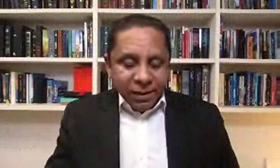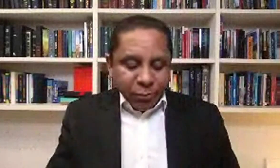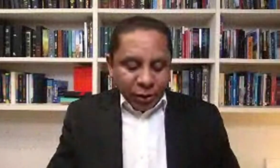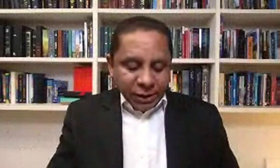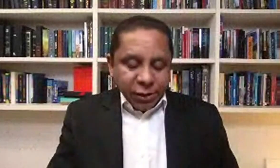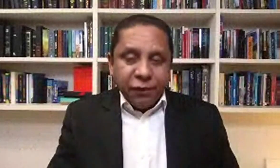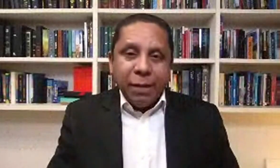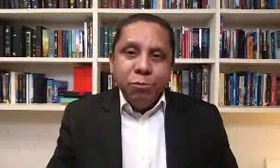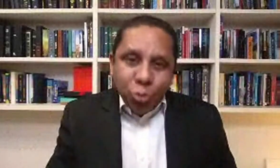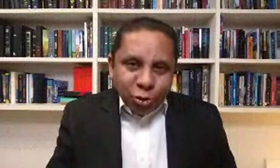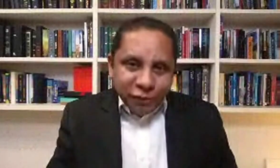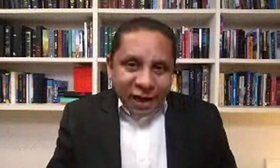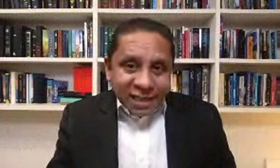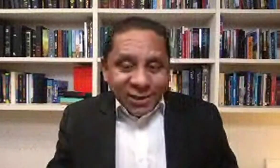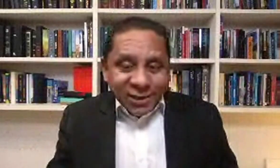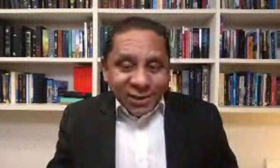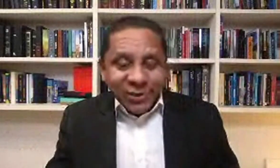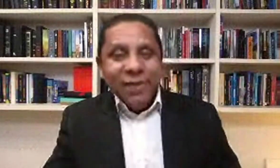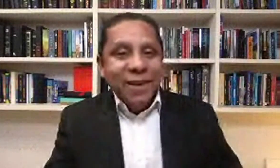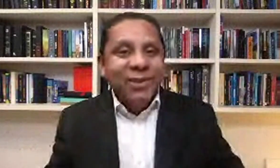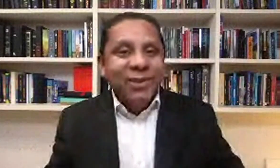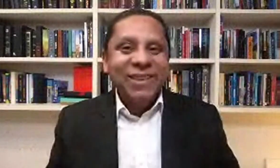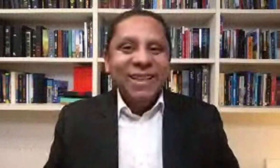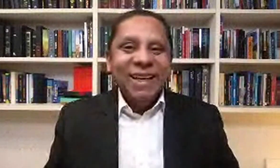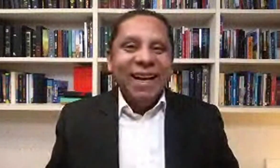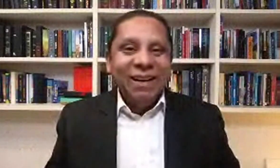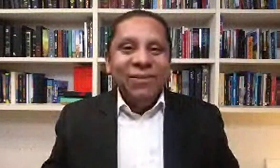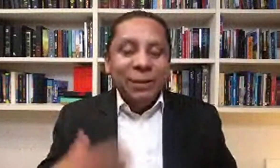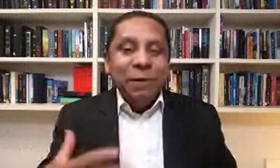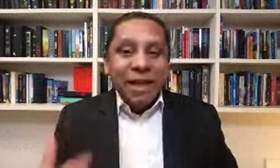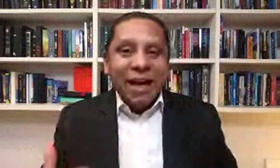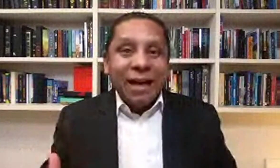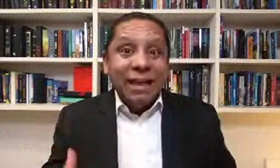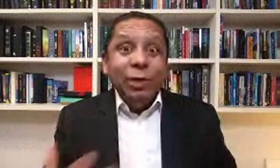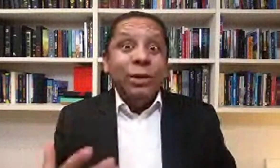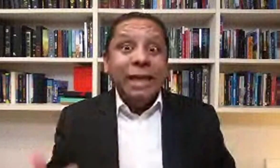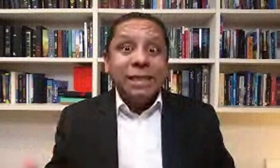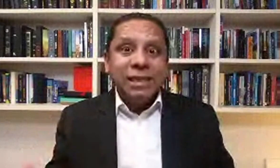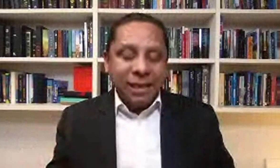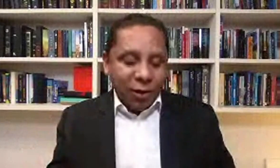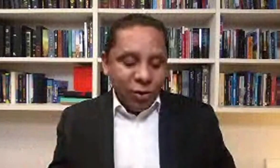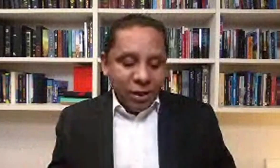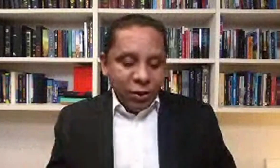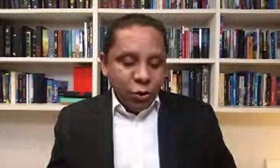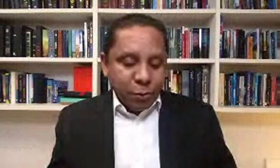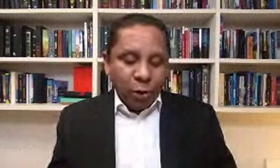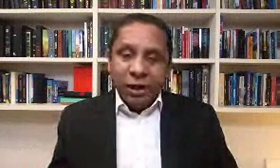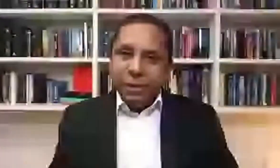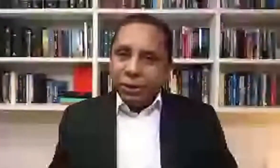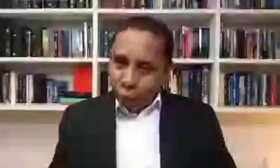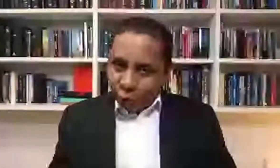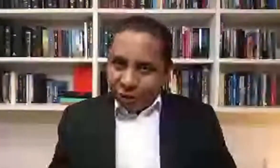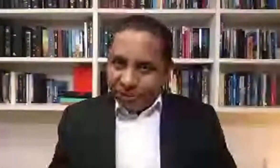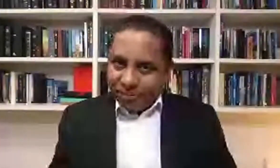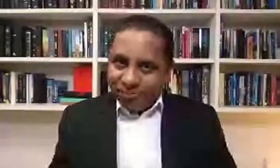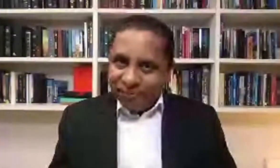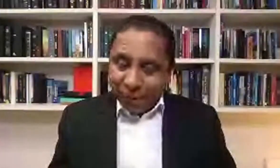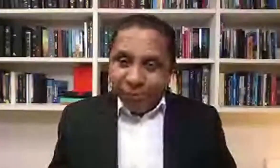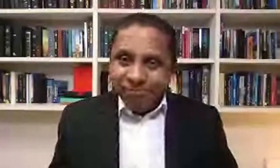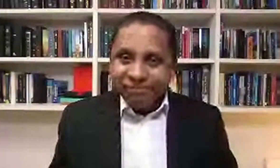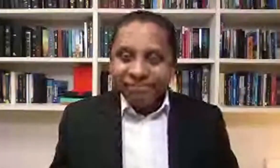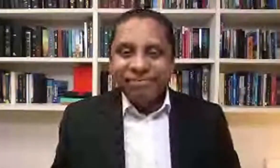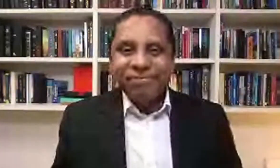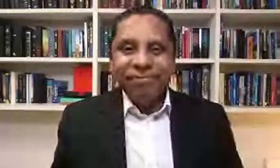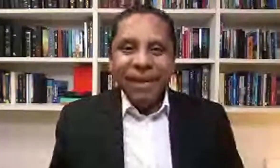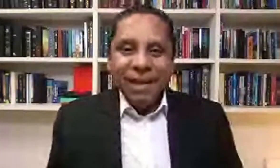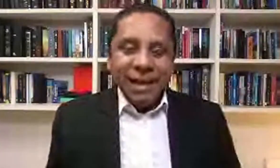tudo. Porque se eu falar muito devagarzinho também, explicar aquilo que é essencial no programa de hoje. Tá